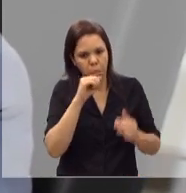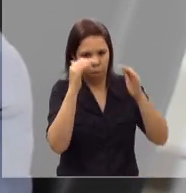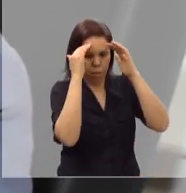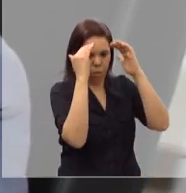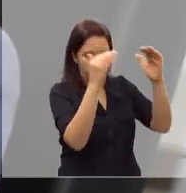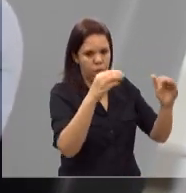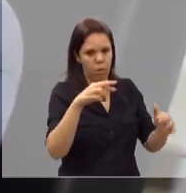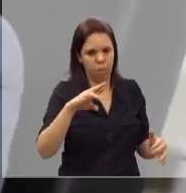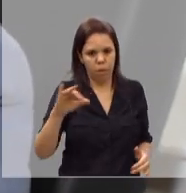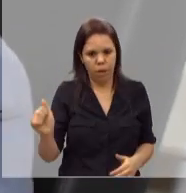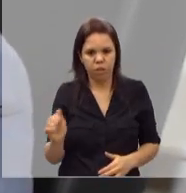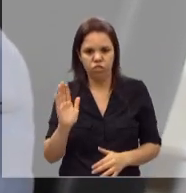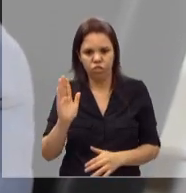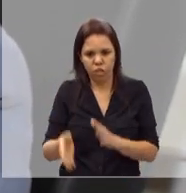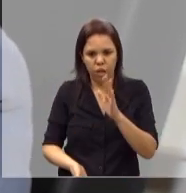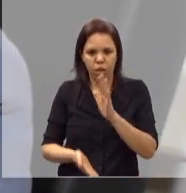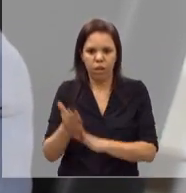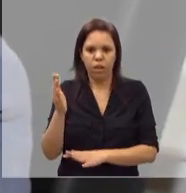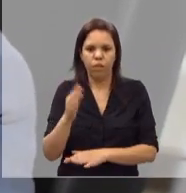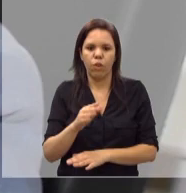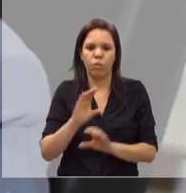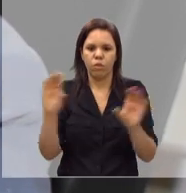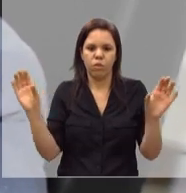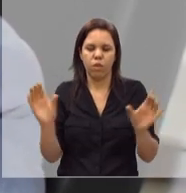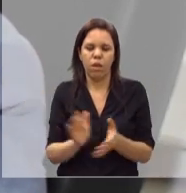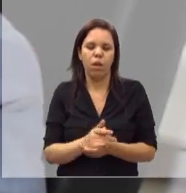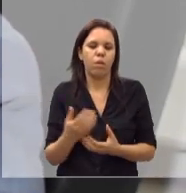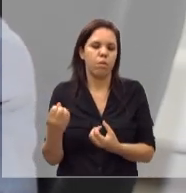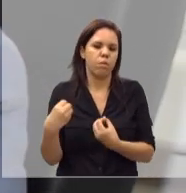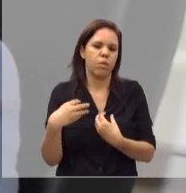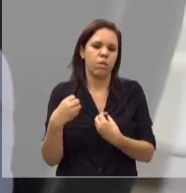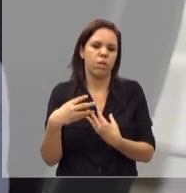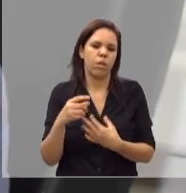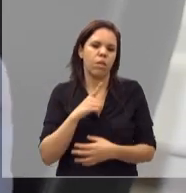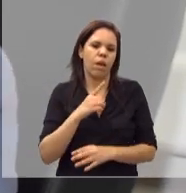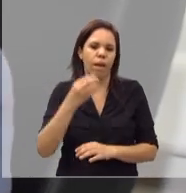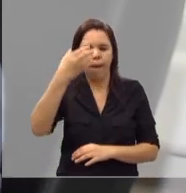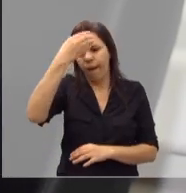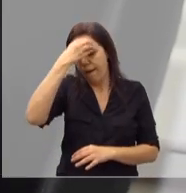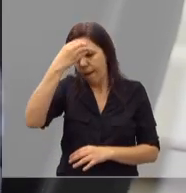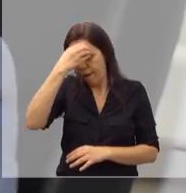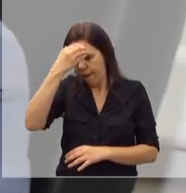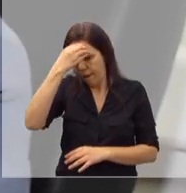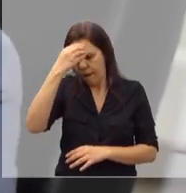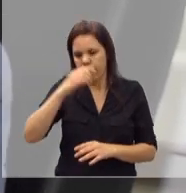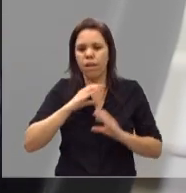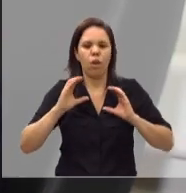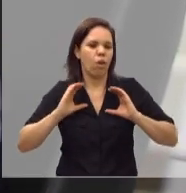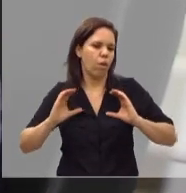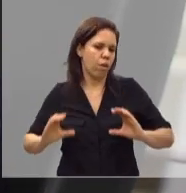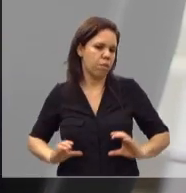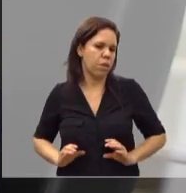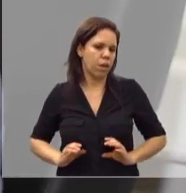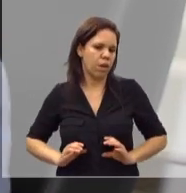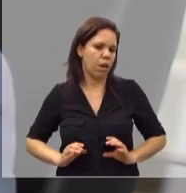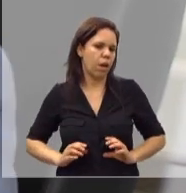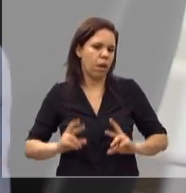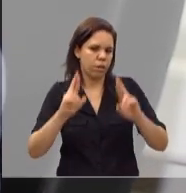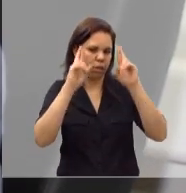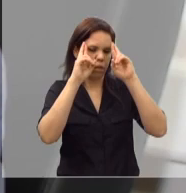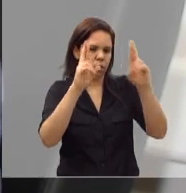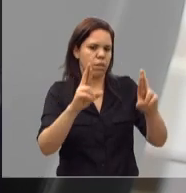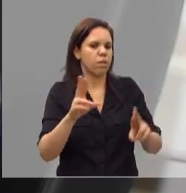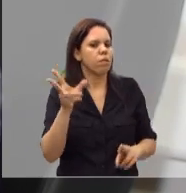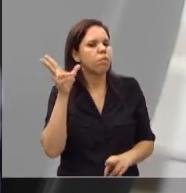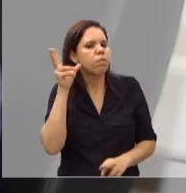Dona Maria, que está no céu já, mas me ensinou, Viviane, a ter caráter, a ter postura, a ter honradez. Então eu aprendi a